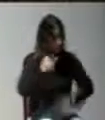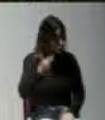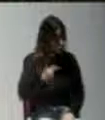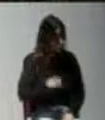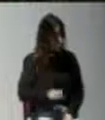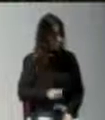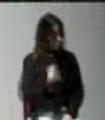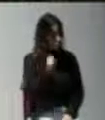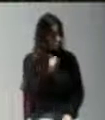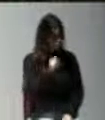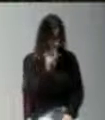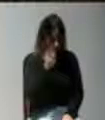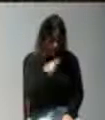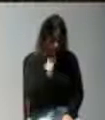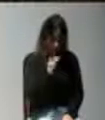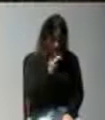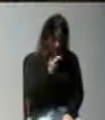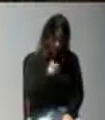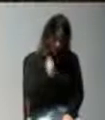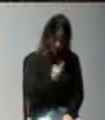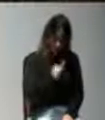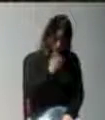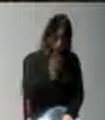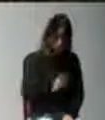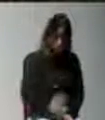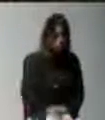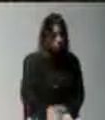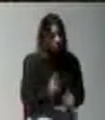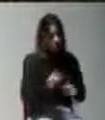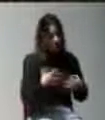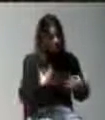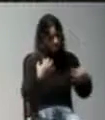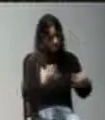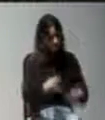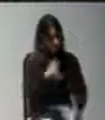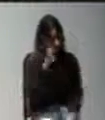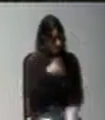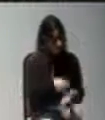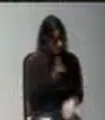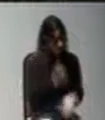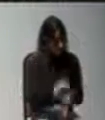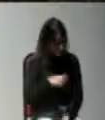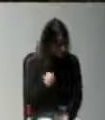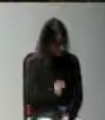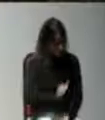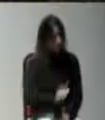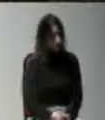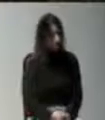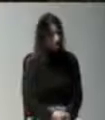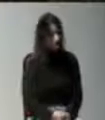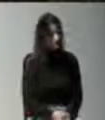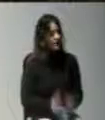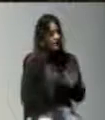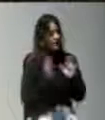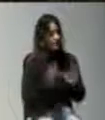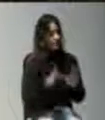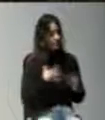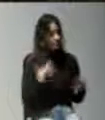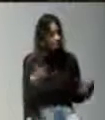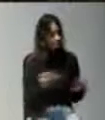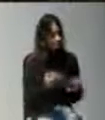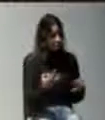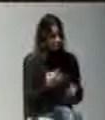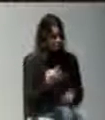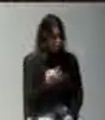que dizemos de nós mesmos, ou o que afirmamos como verdade nossa. Mas é exatamente a